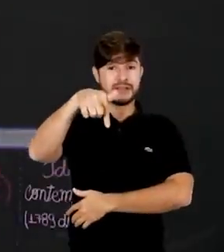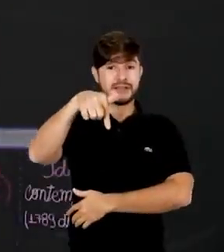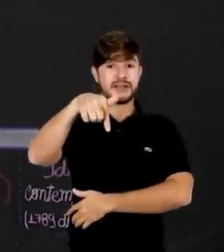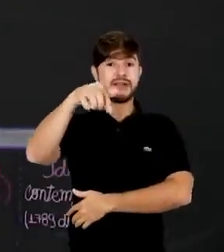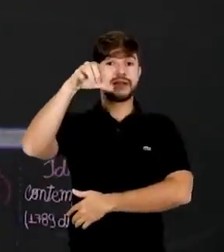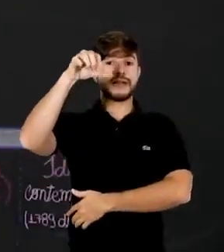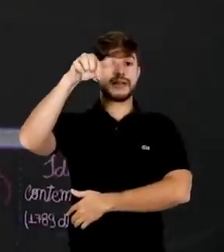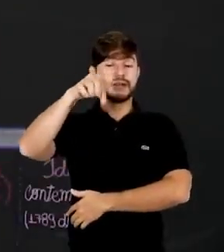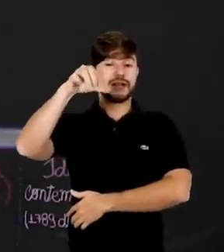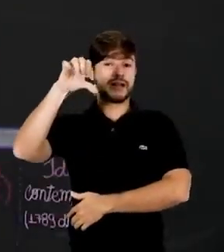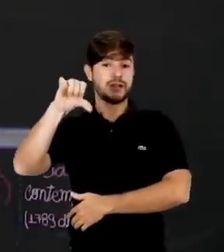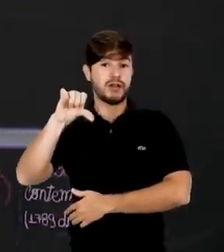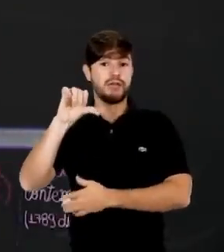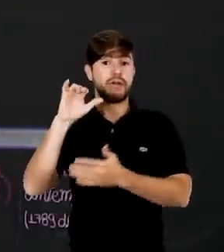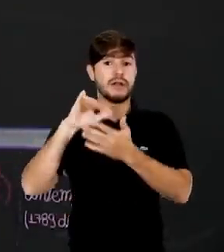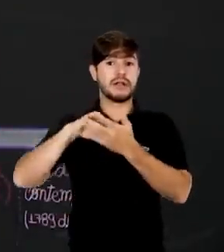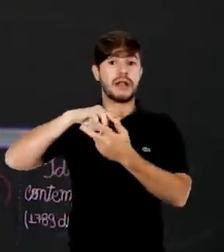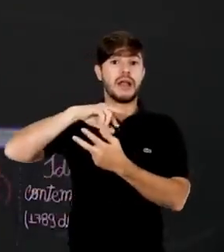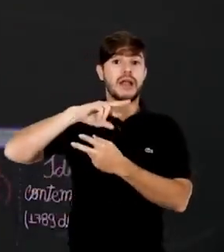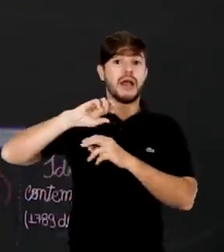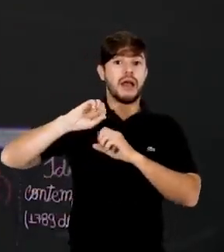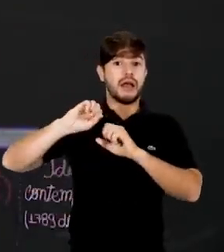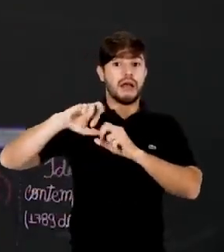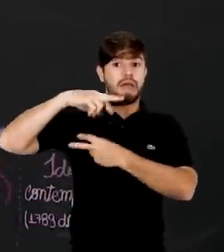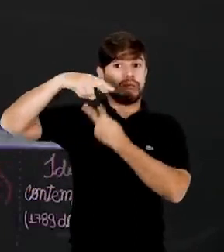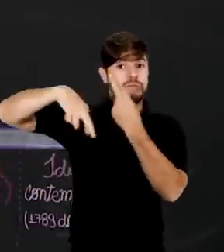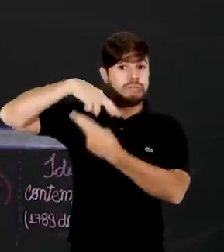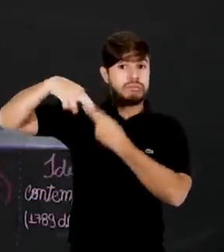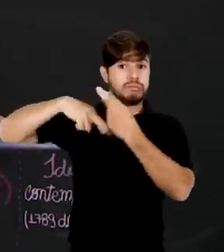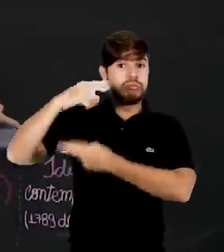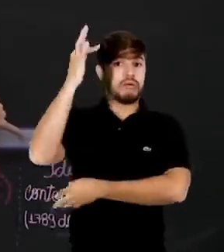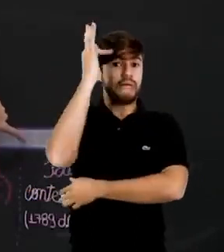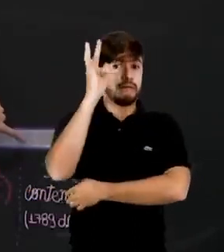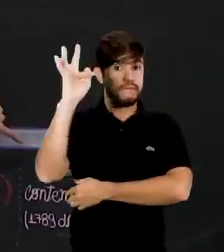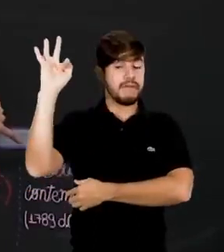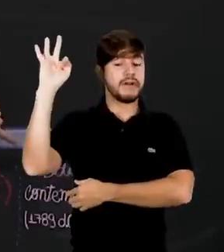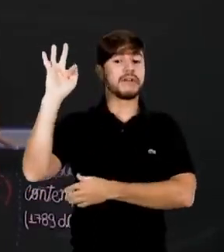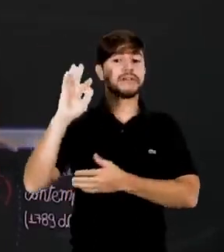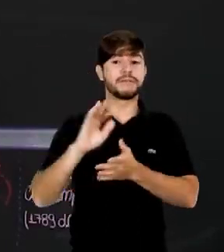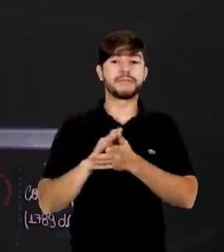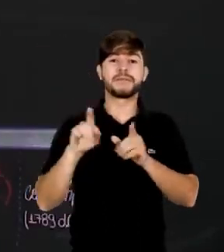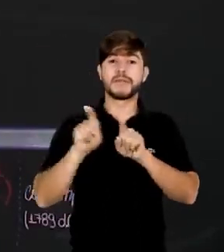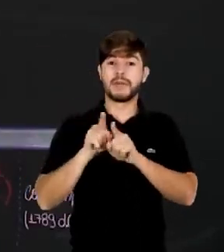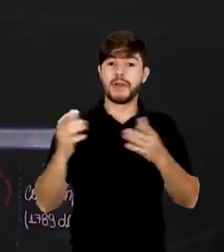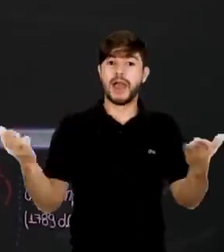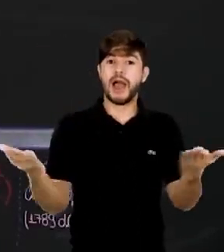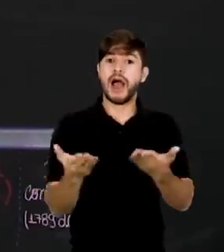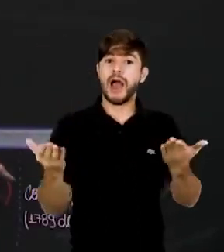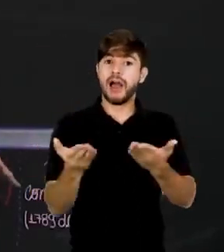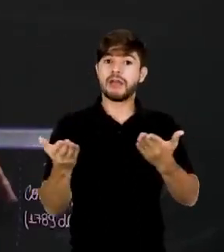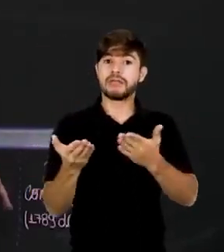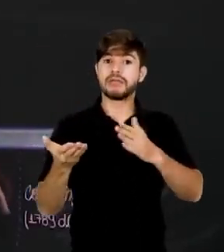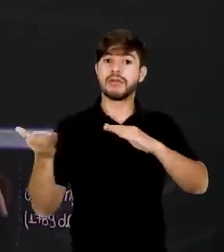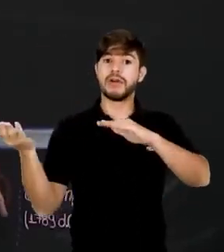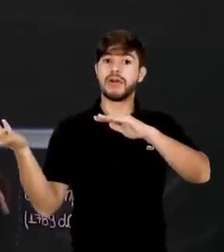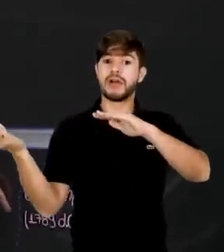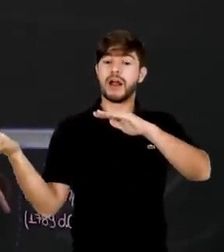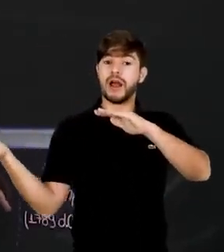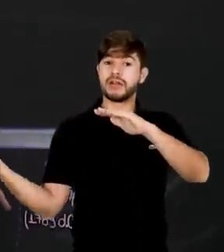d.C., marcada pela Revolução Francesa, que a gente até comentou aqui hoje, e a mais recente, a Idade Contemporânea,